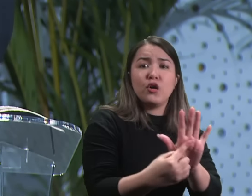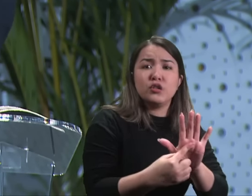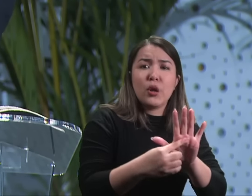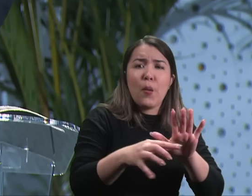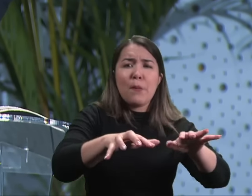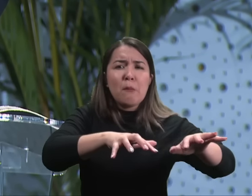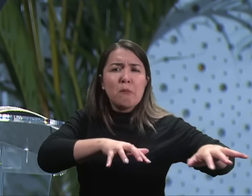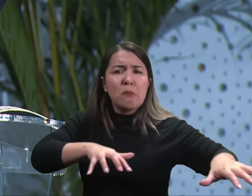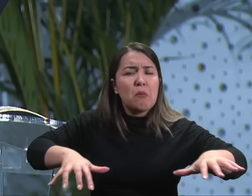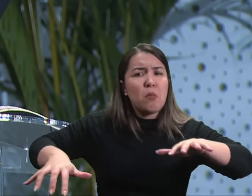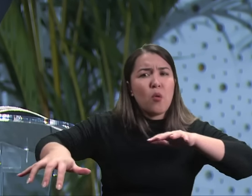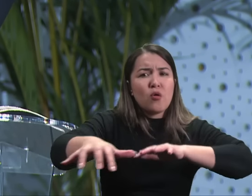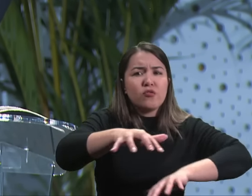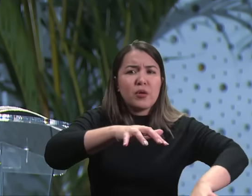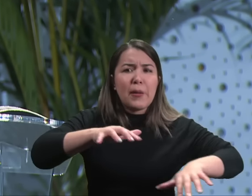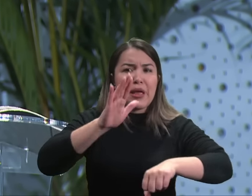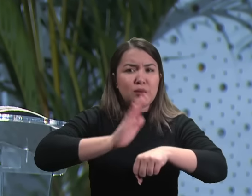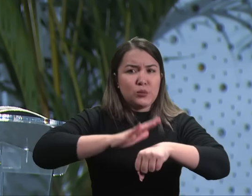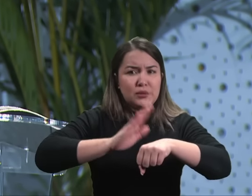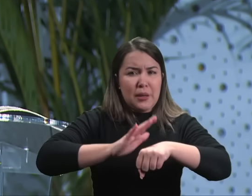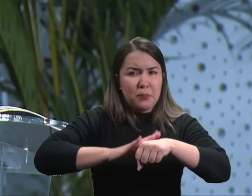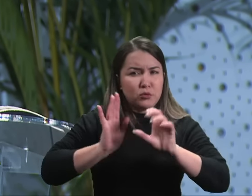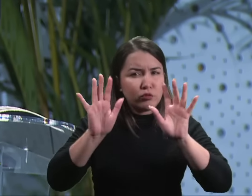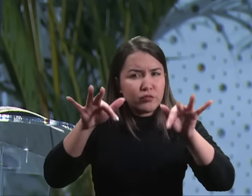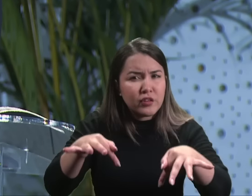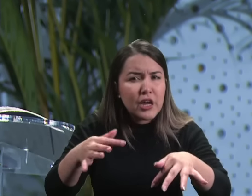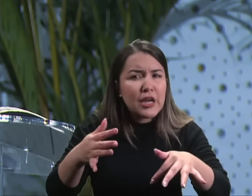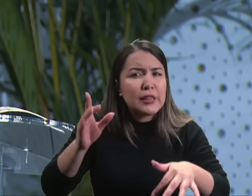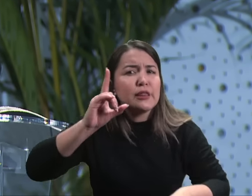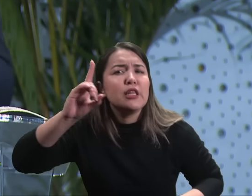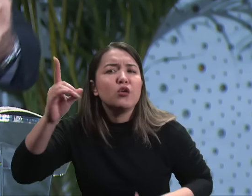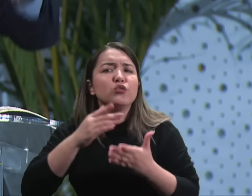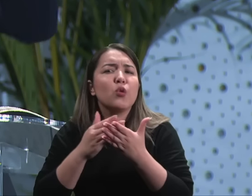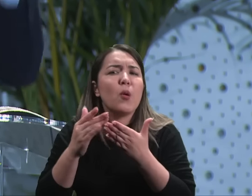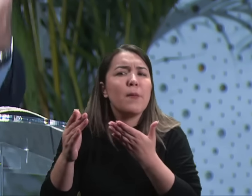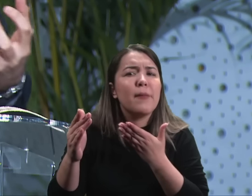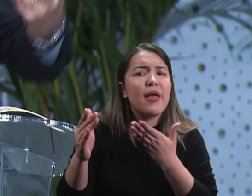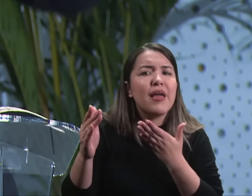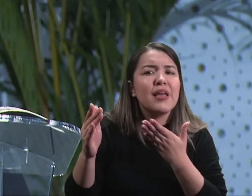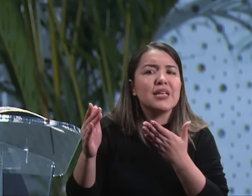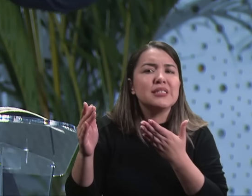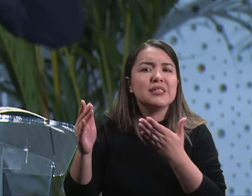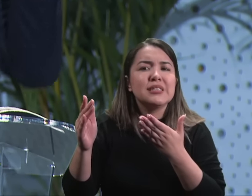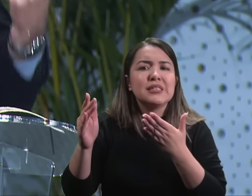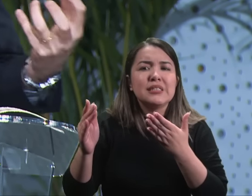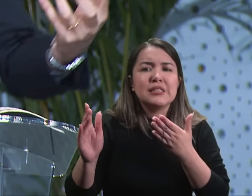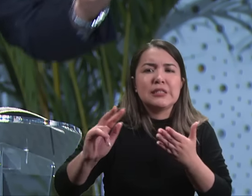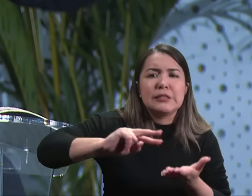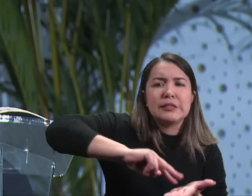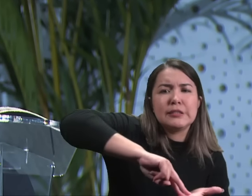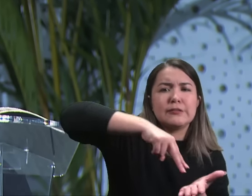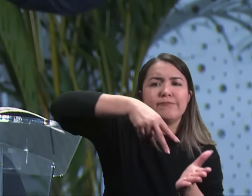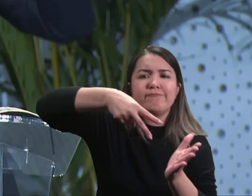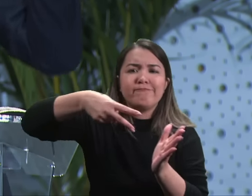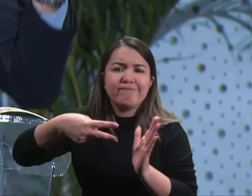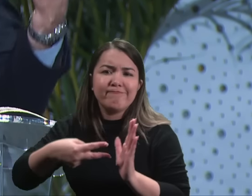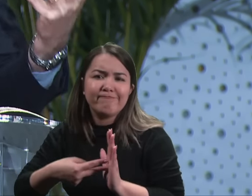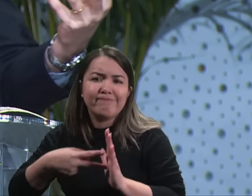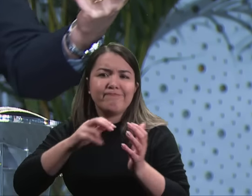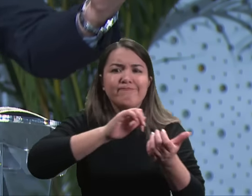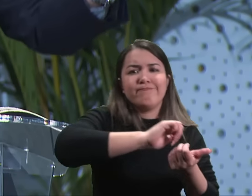movimento do tempo do fim ele começa agora a restaurar e a revelar